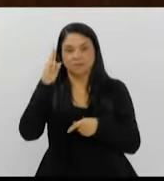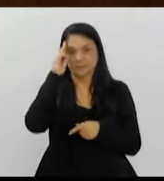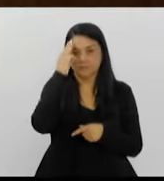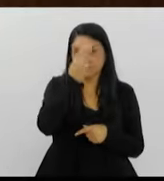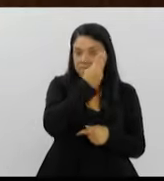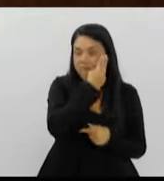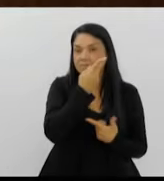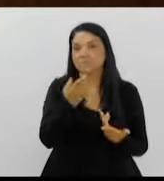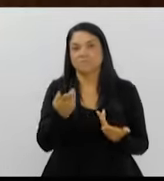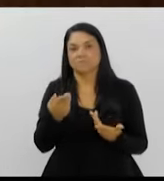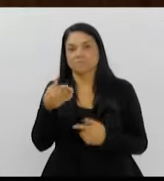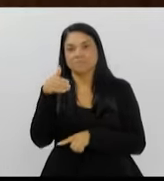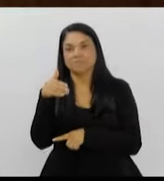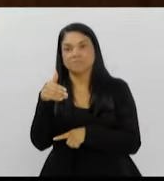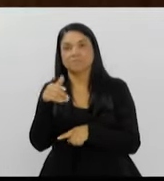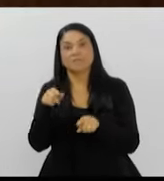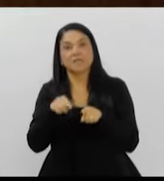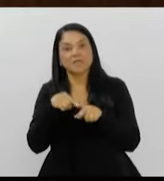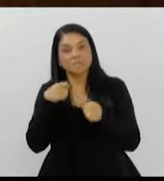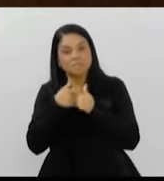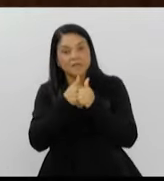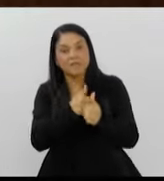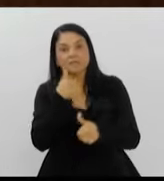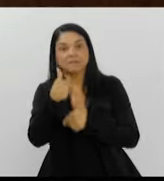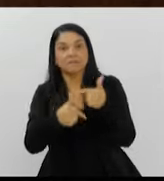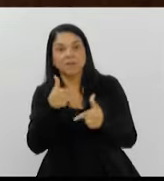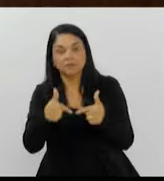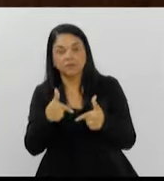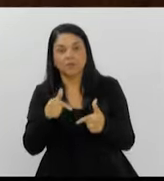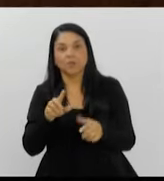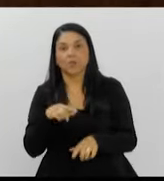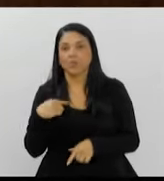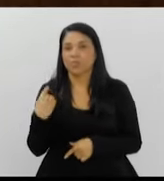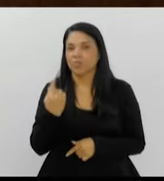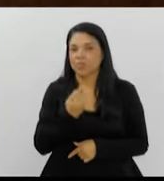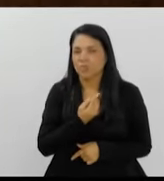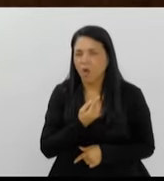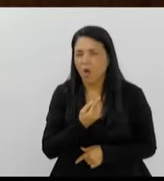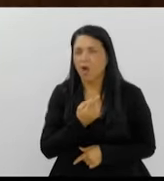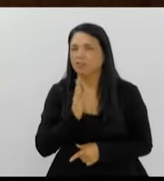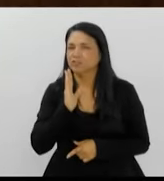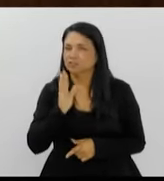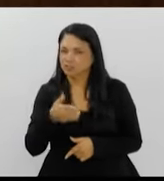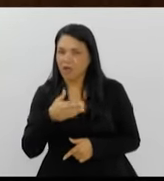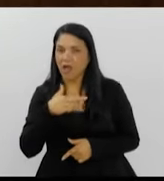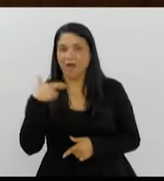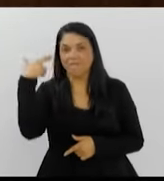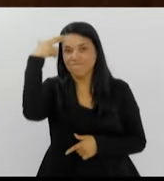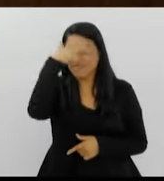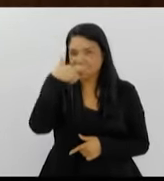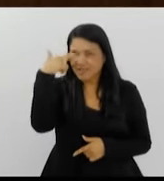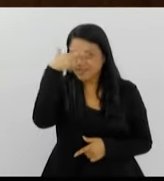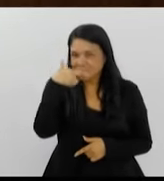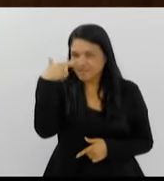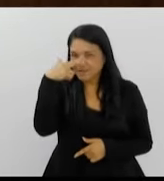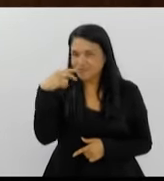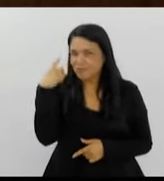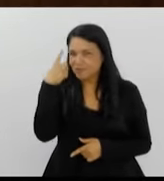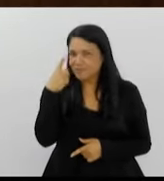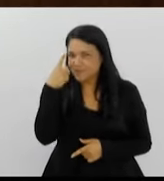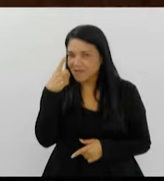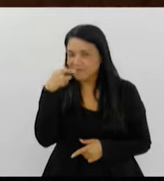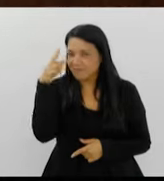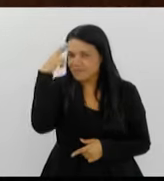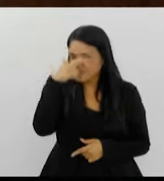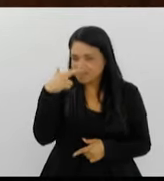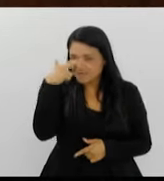trabalhador e muit das vezes deputado Mourinho como nós estivemos em looc fiscalizando nós estamos vendo ali